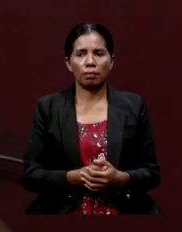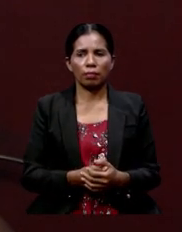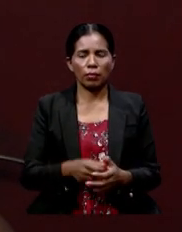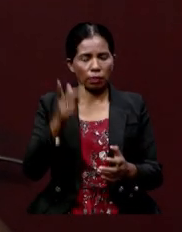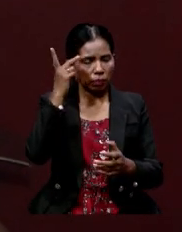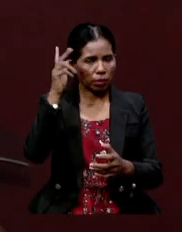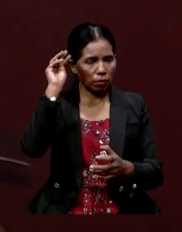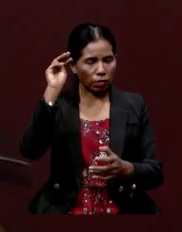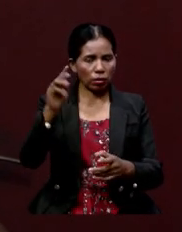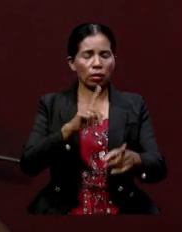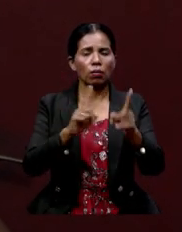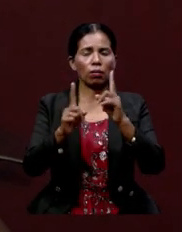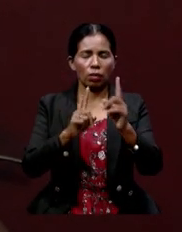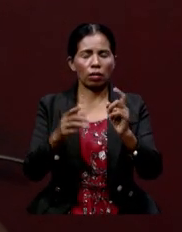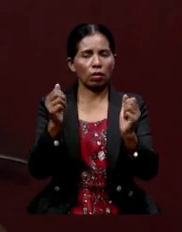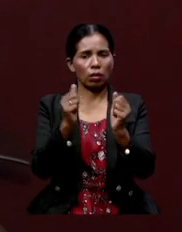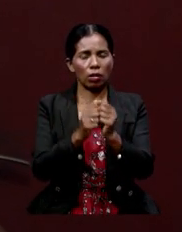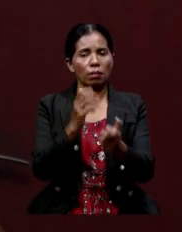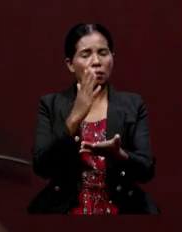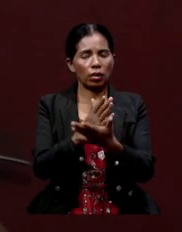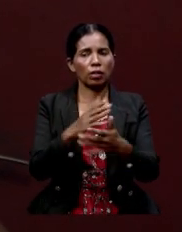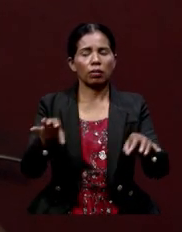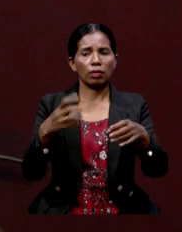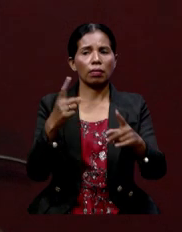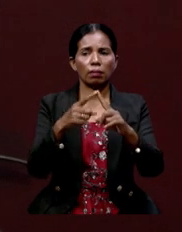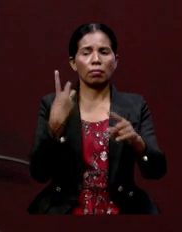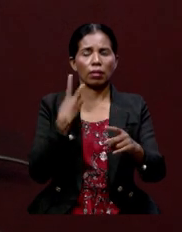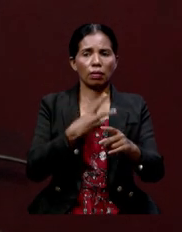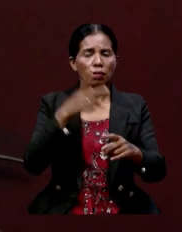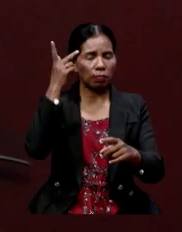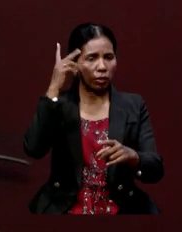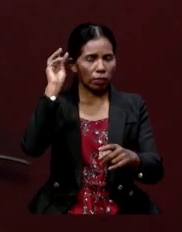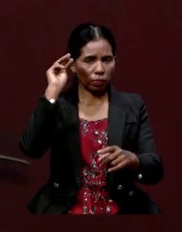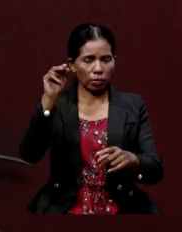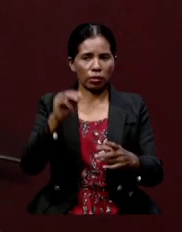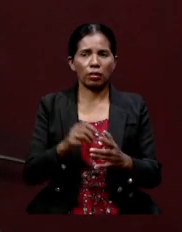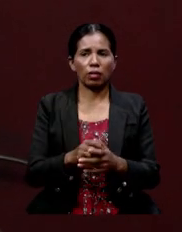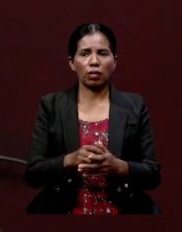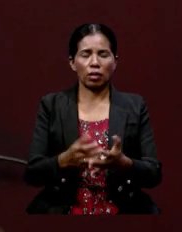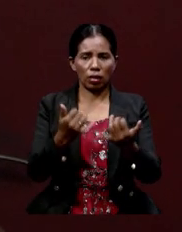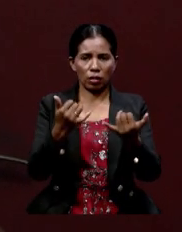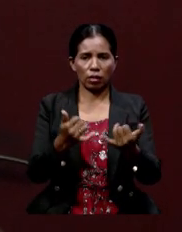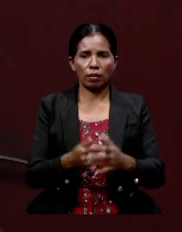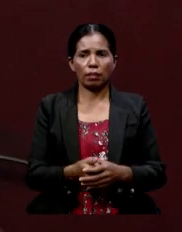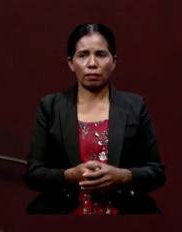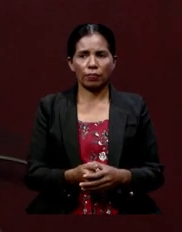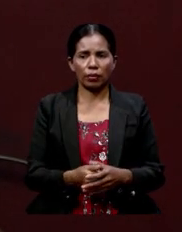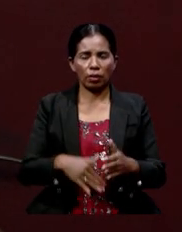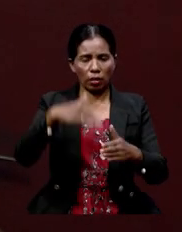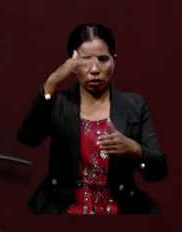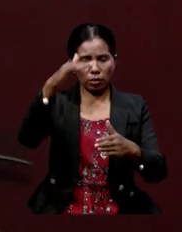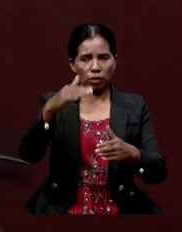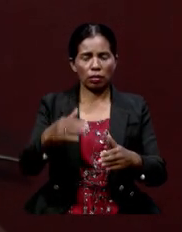Premier Minister halu intervensi. Tapi ba amit di Premier Minister idan be maka astep tebe